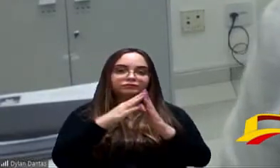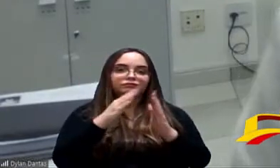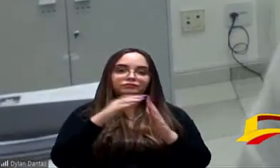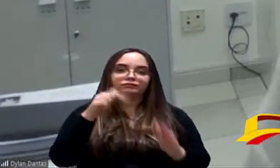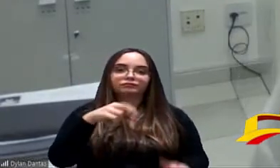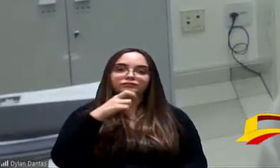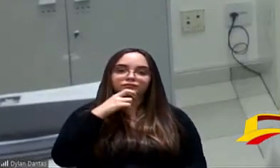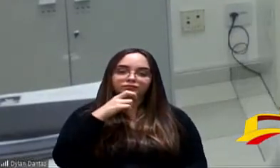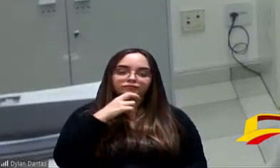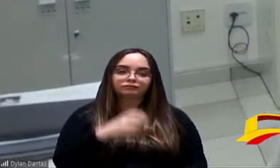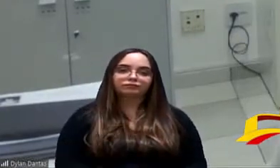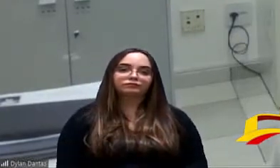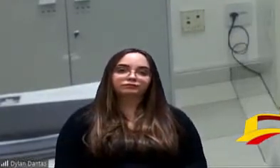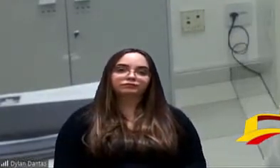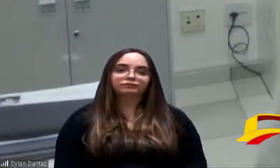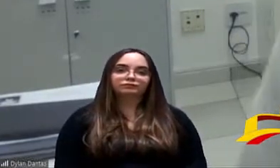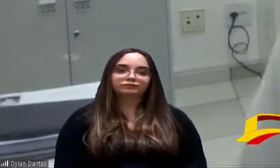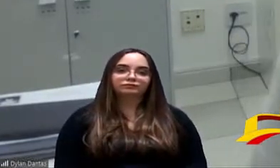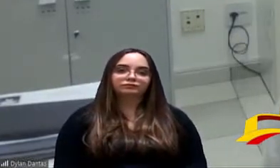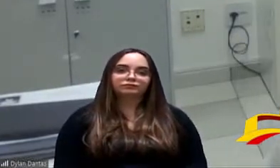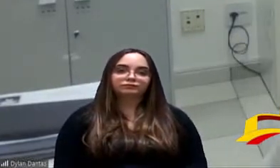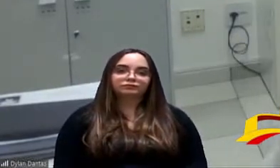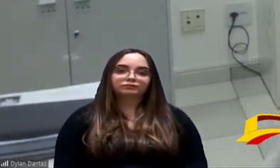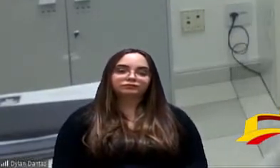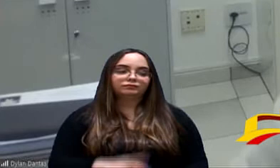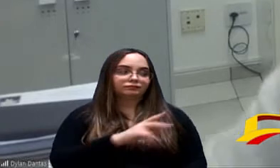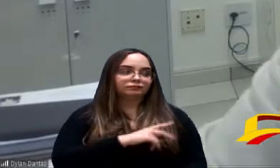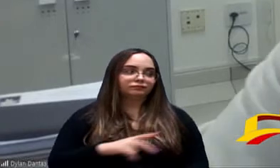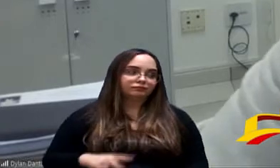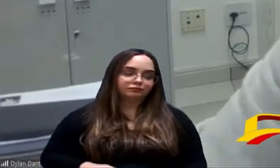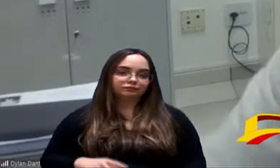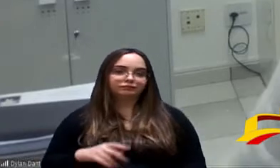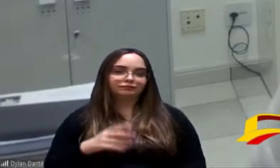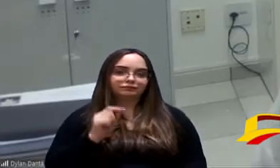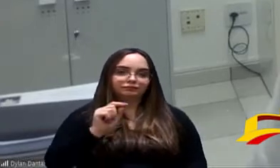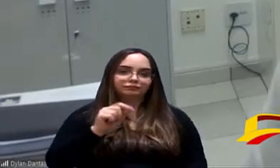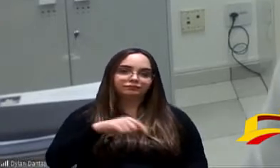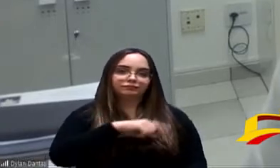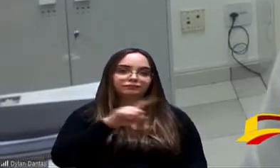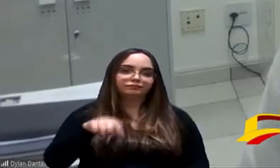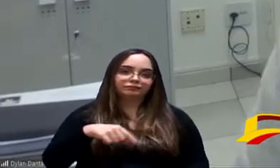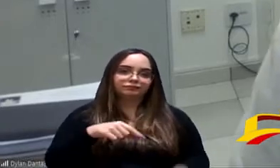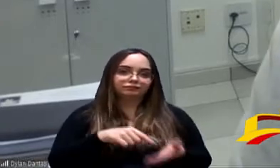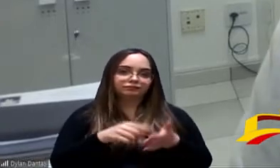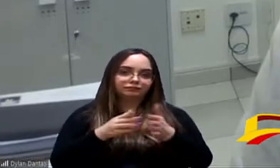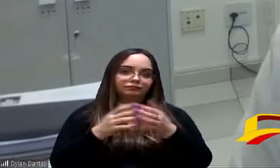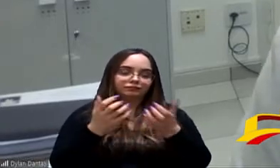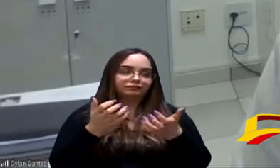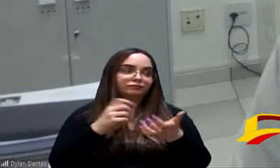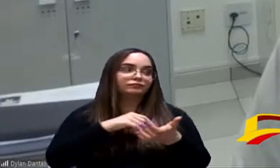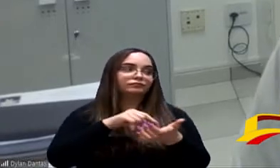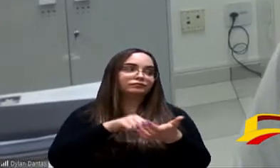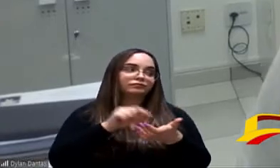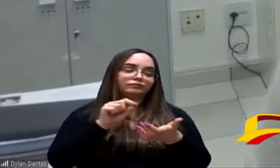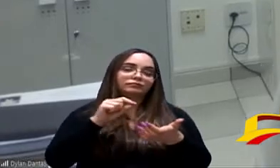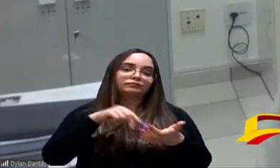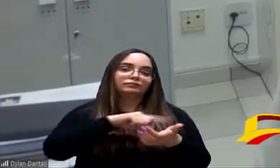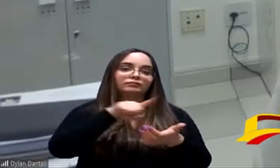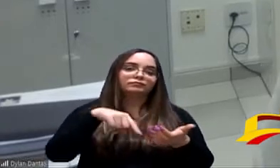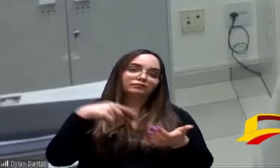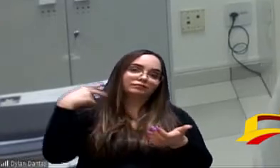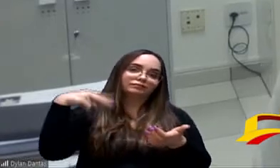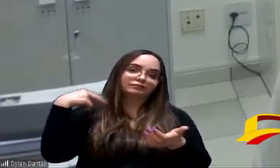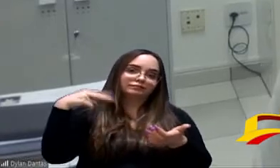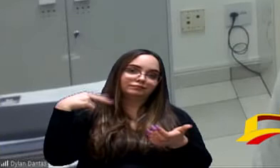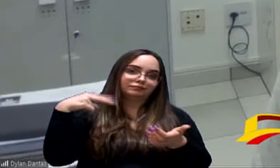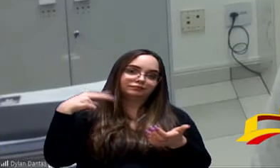acompanha. Senhor presidente, o nosso requerimento, ele faz parte da nossa função como vereador